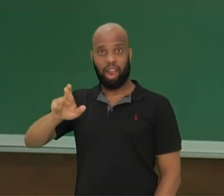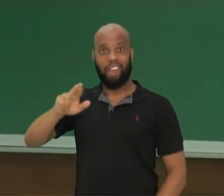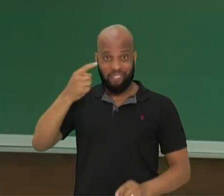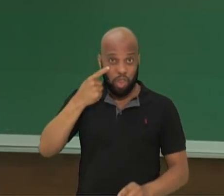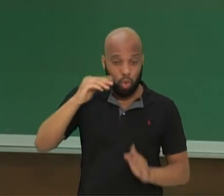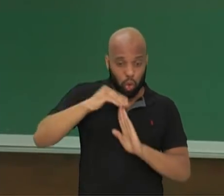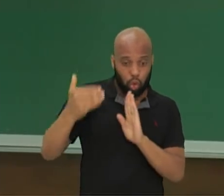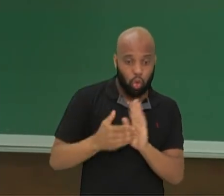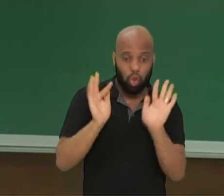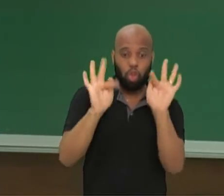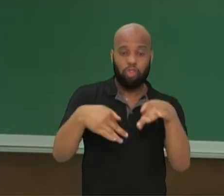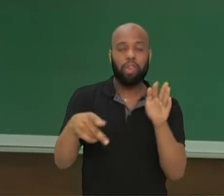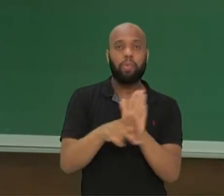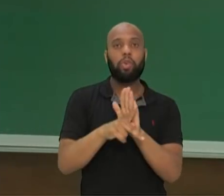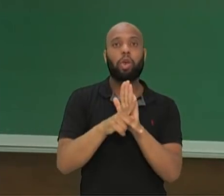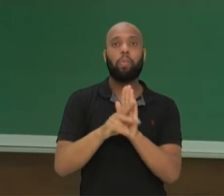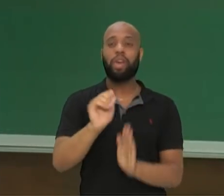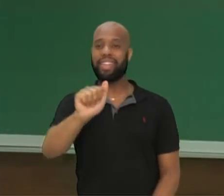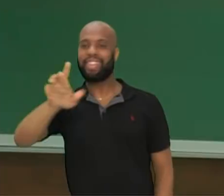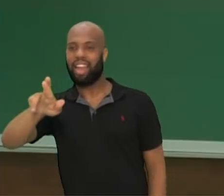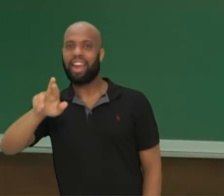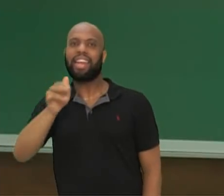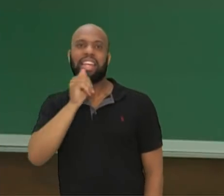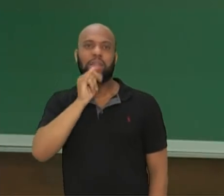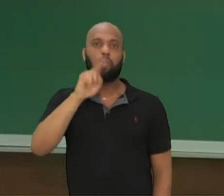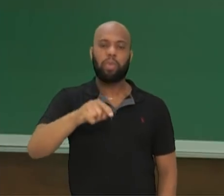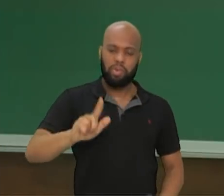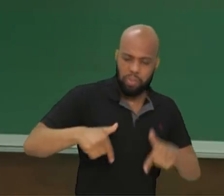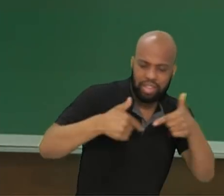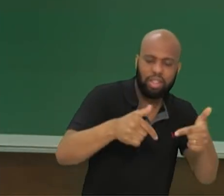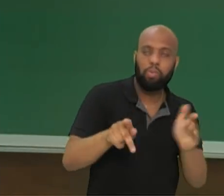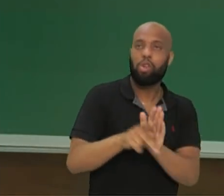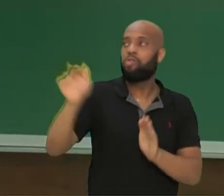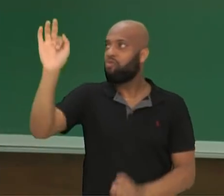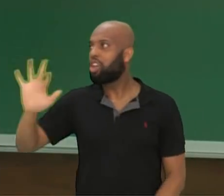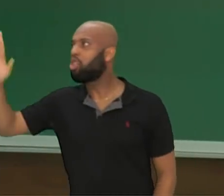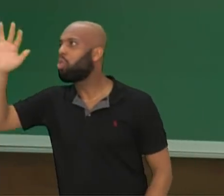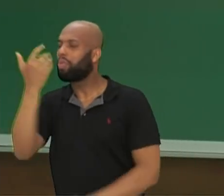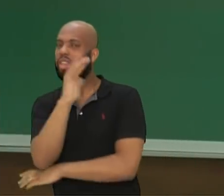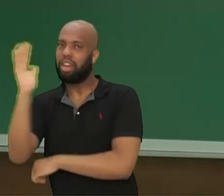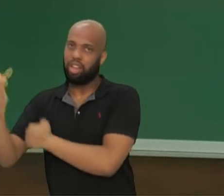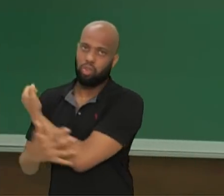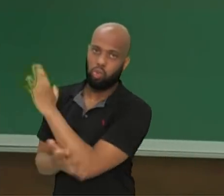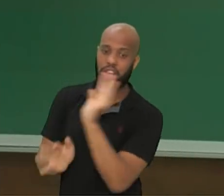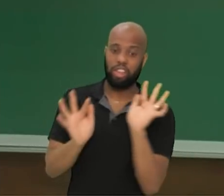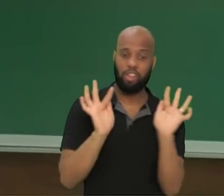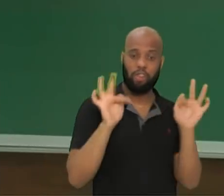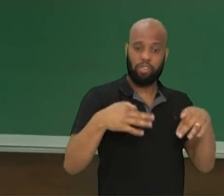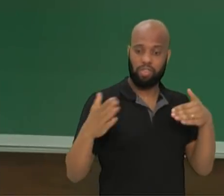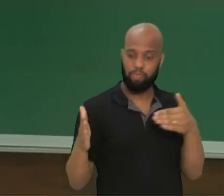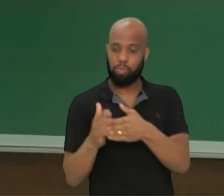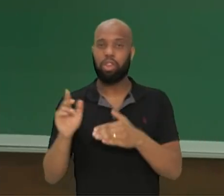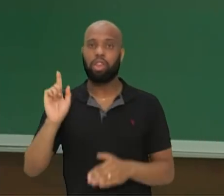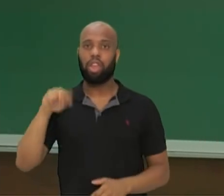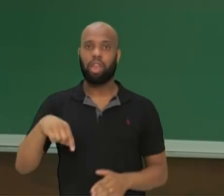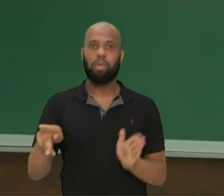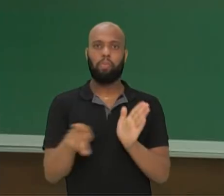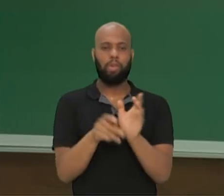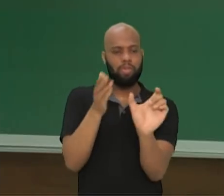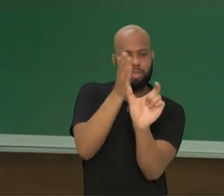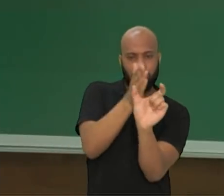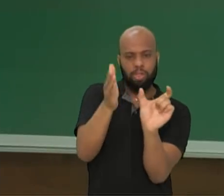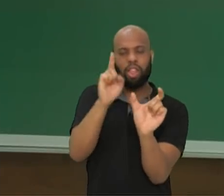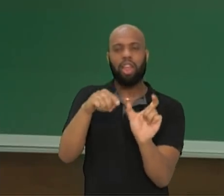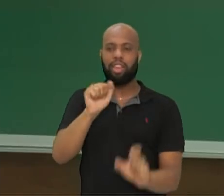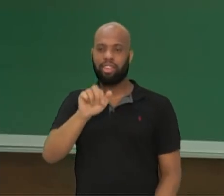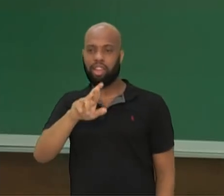tem ação, que é um estado, que é um fenômeno da natureza, terminar em ar, eu digo que é a primeira